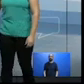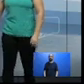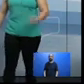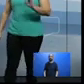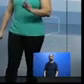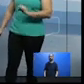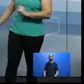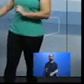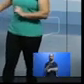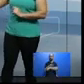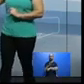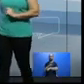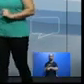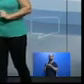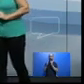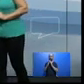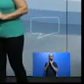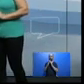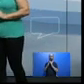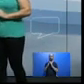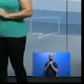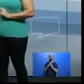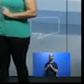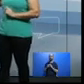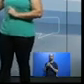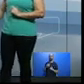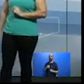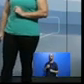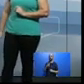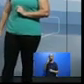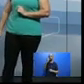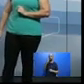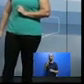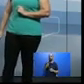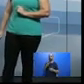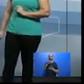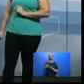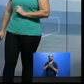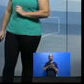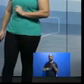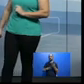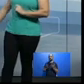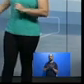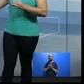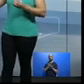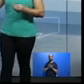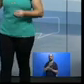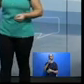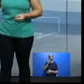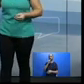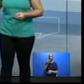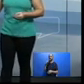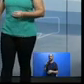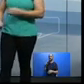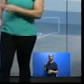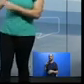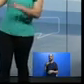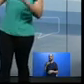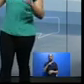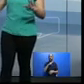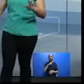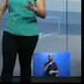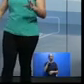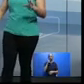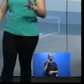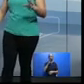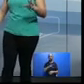Olha lá, o que vai ser a tarefa? Somente 2 exercícios da página 87. Um caça-palavras que só de bater o